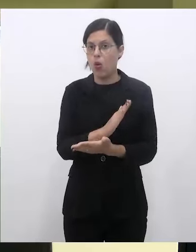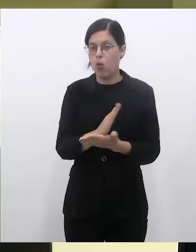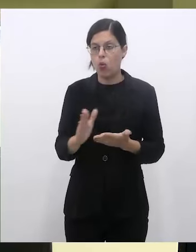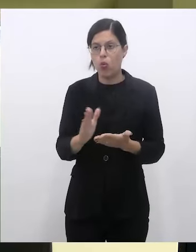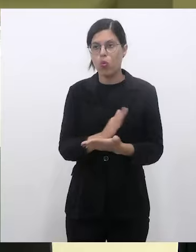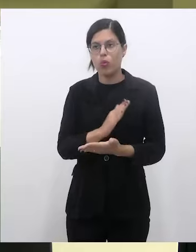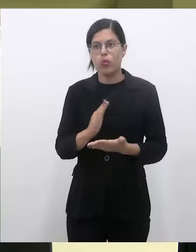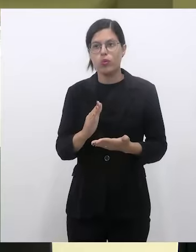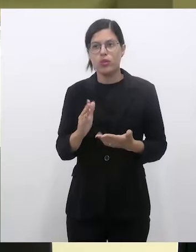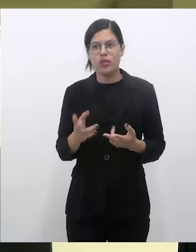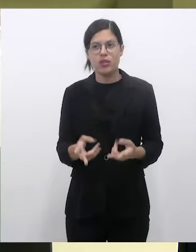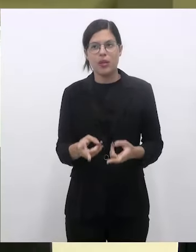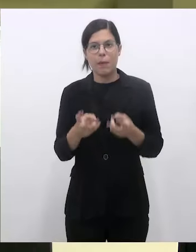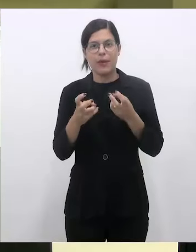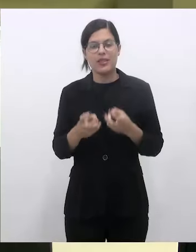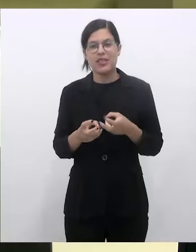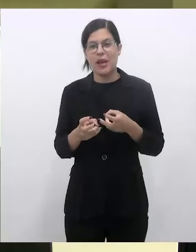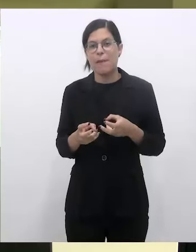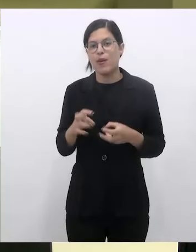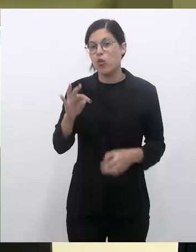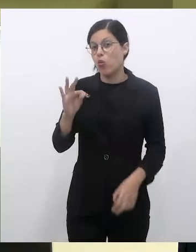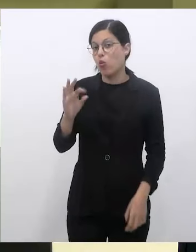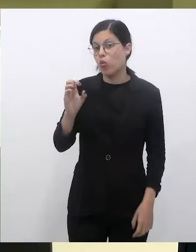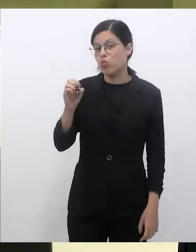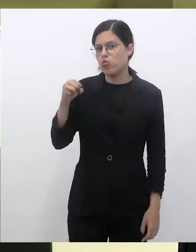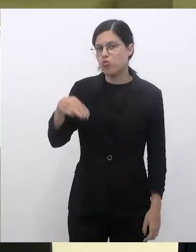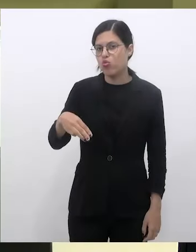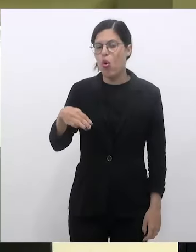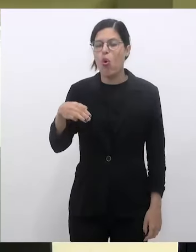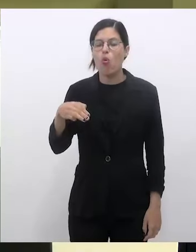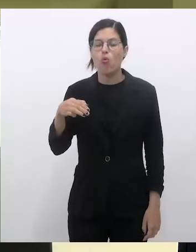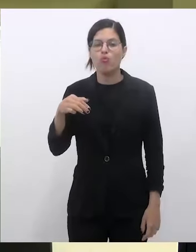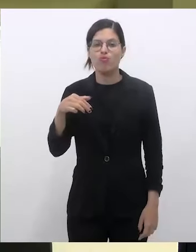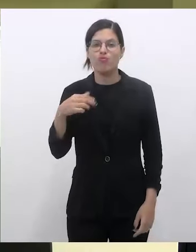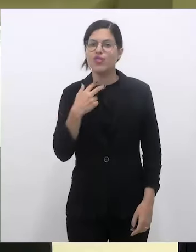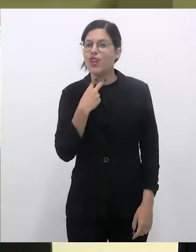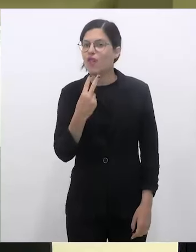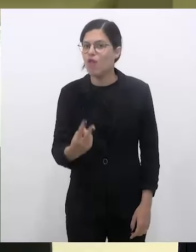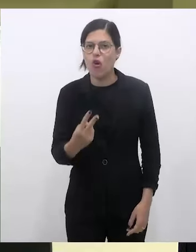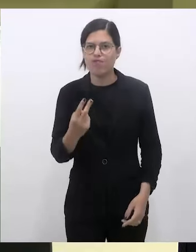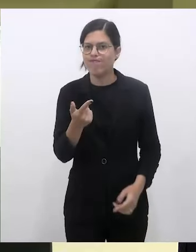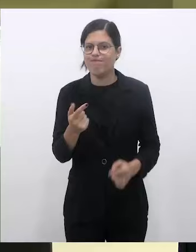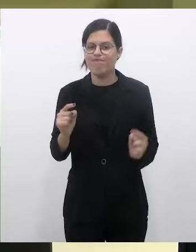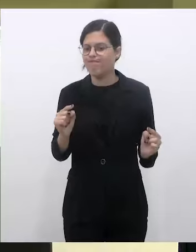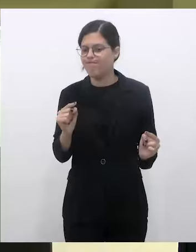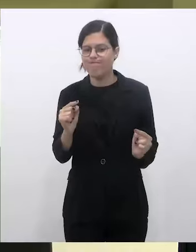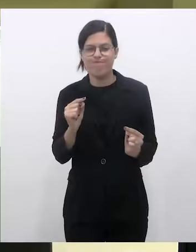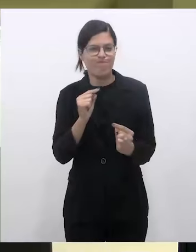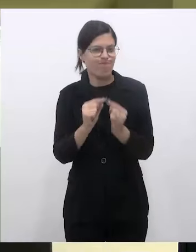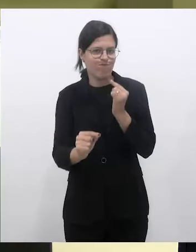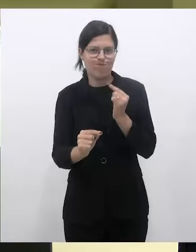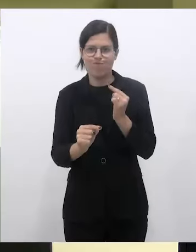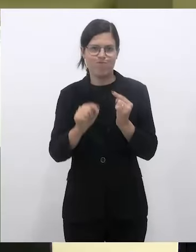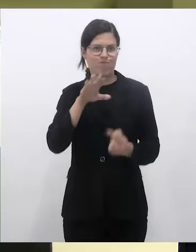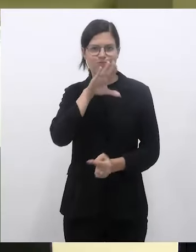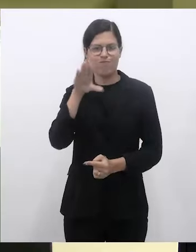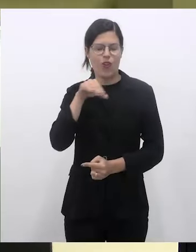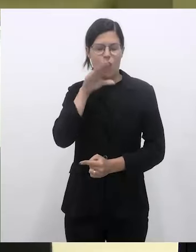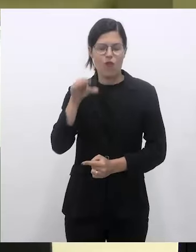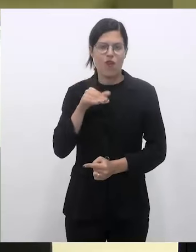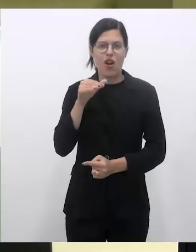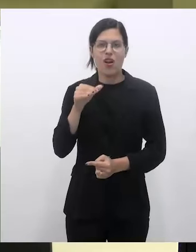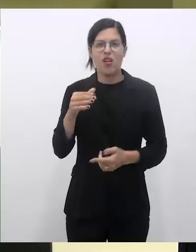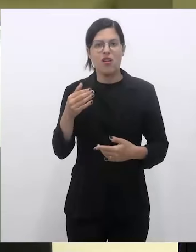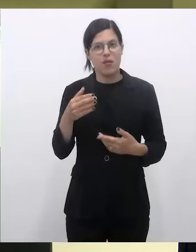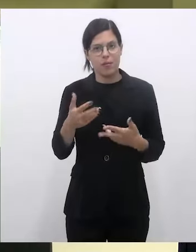que realmente você vê que até o tom da voz das pessoas não tem nada a ver com a fala. Chega a doer no ouvido. Então